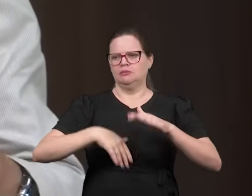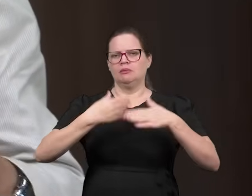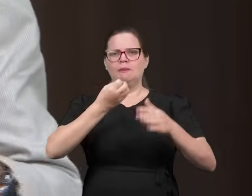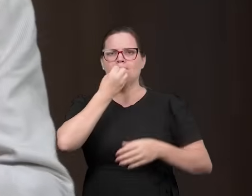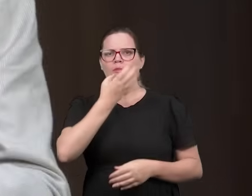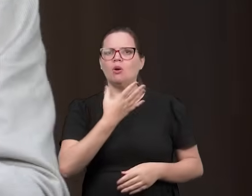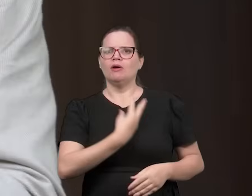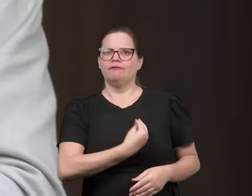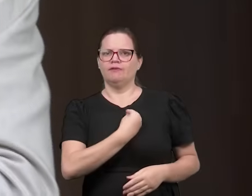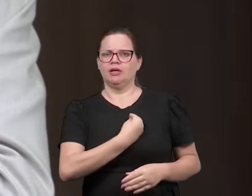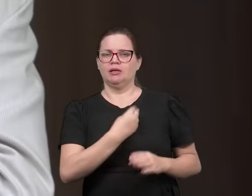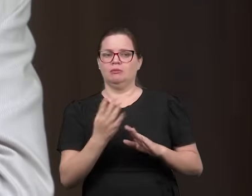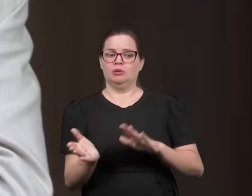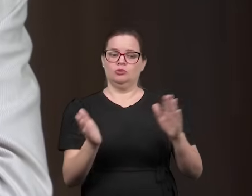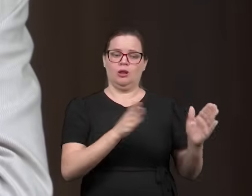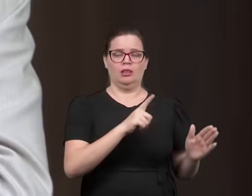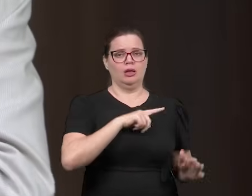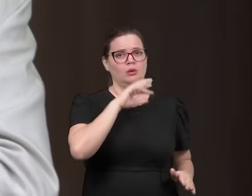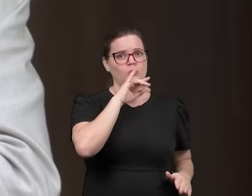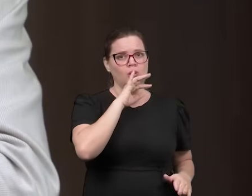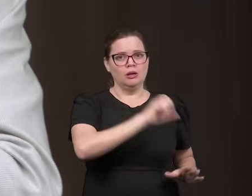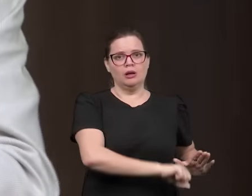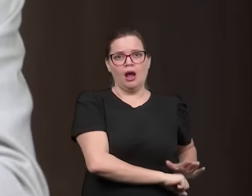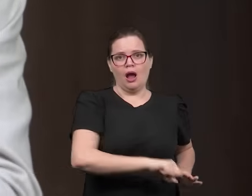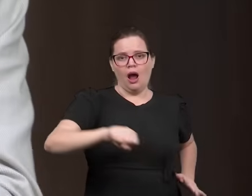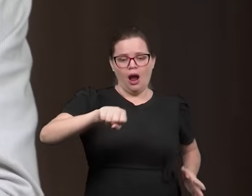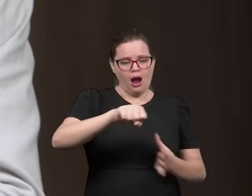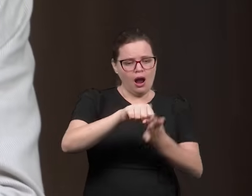uma vida melhor, mas por outro criou armas que